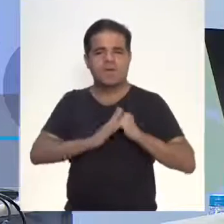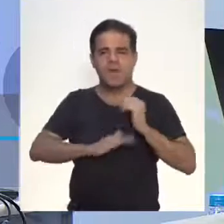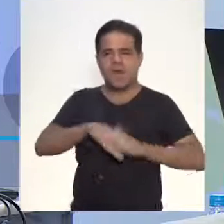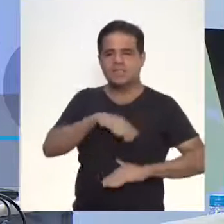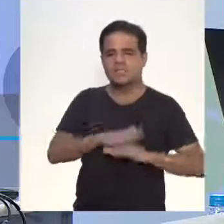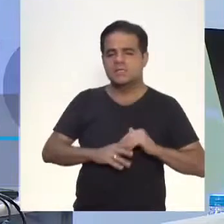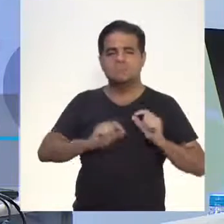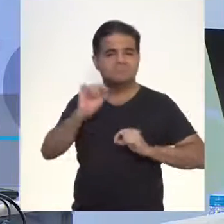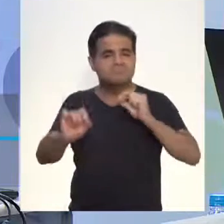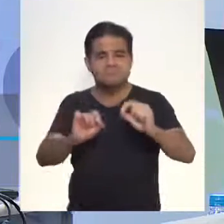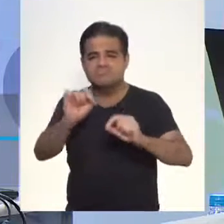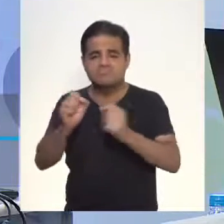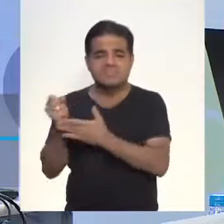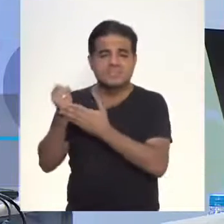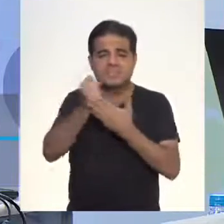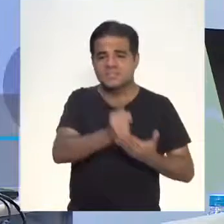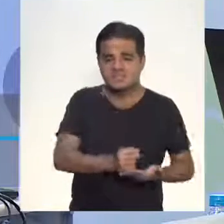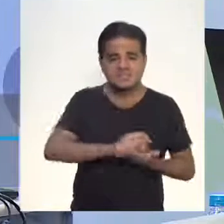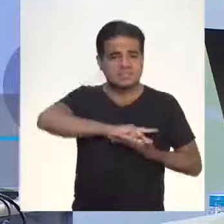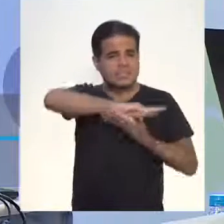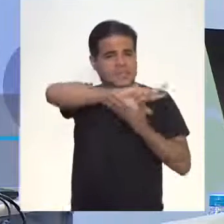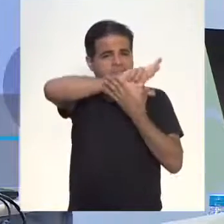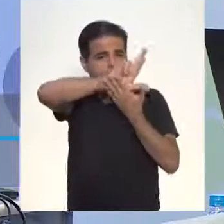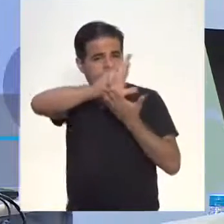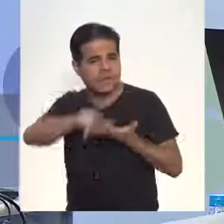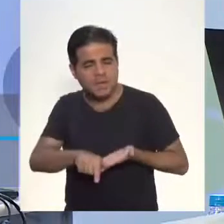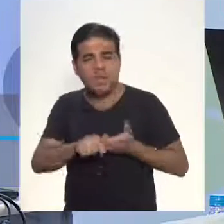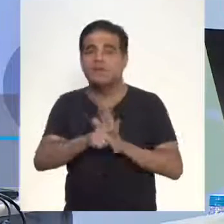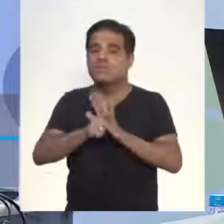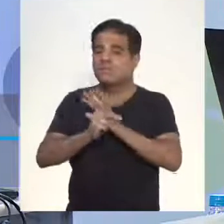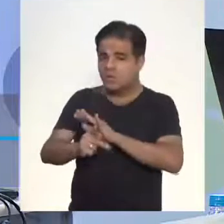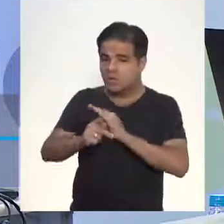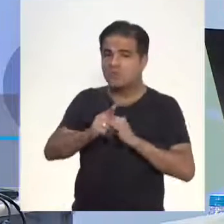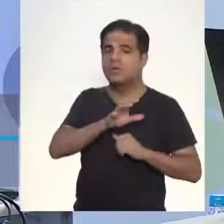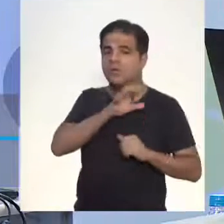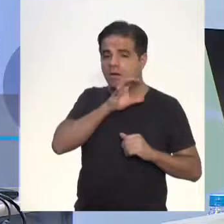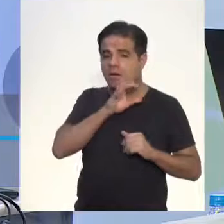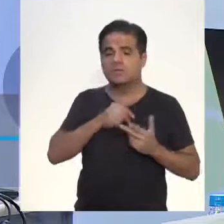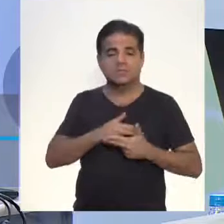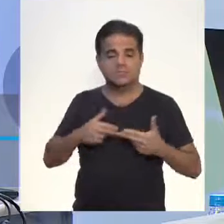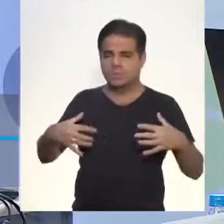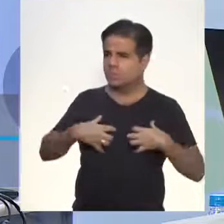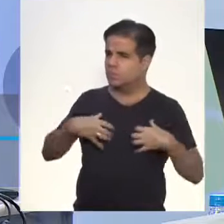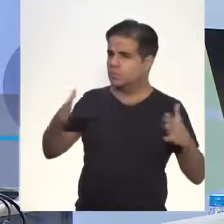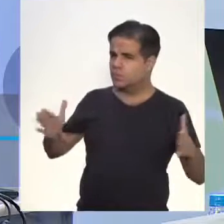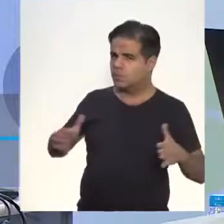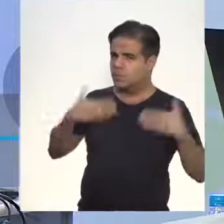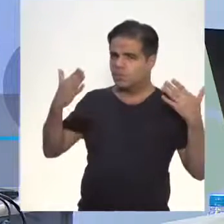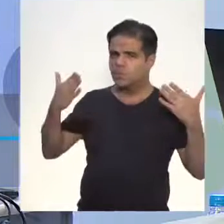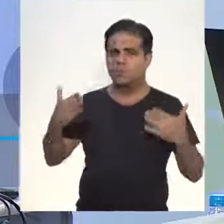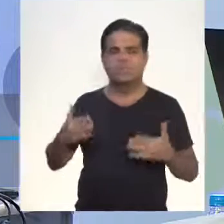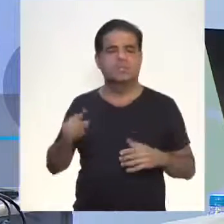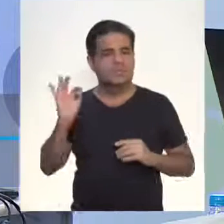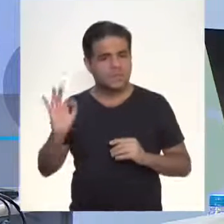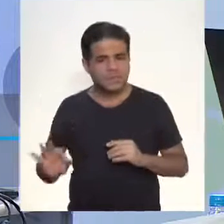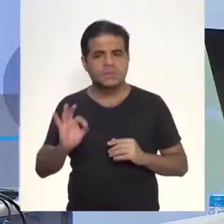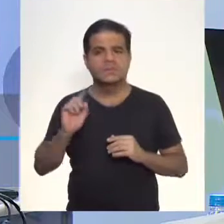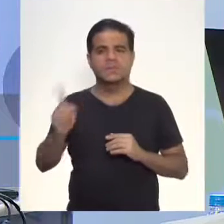uma situação, trazendo aí características que são próprias dos bichos, né? E no final surpreende, como a senhora disse, essa quebra aí